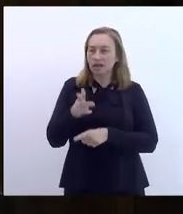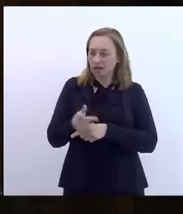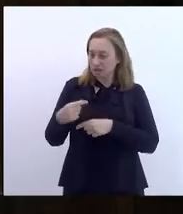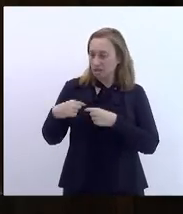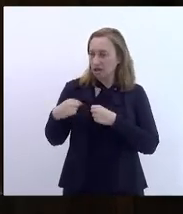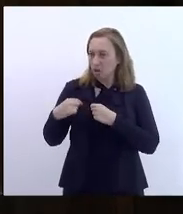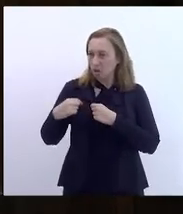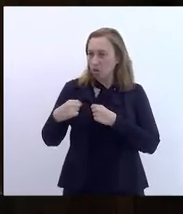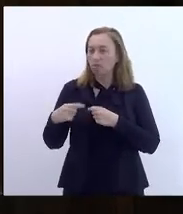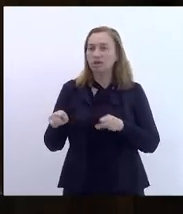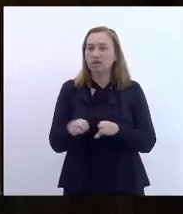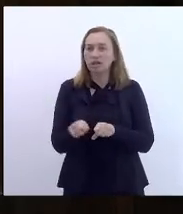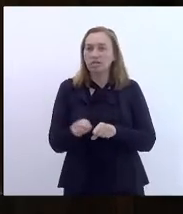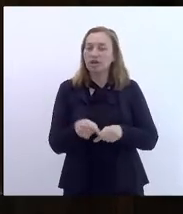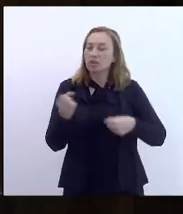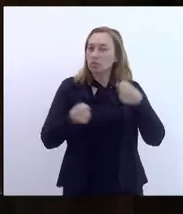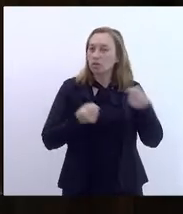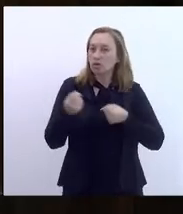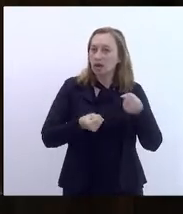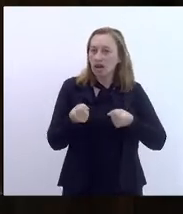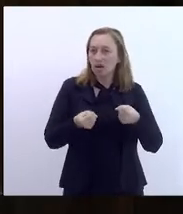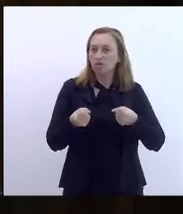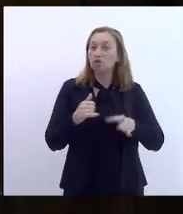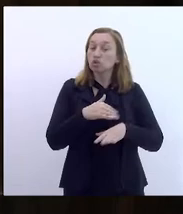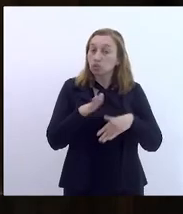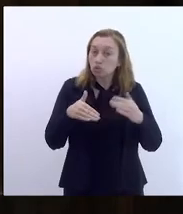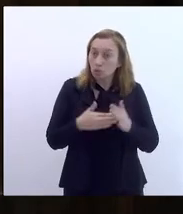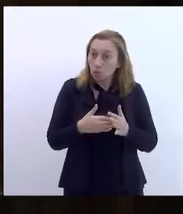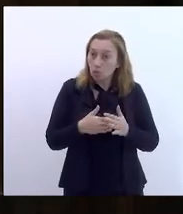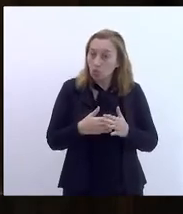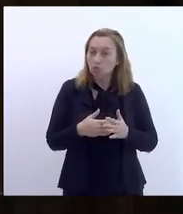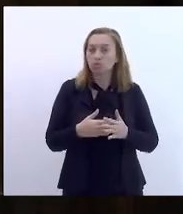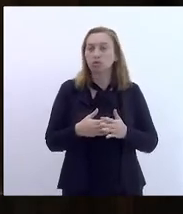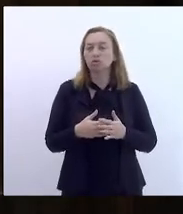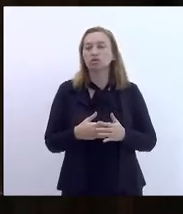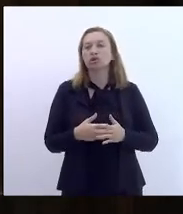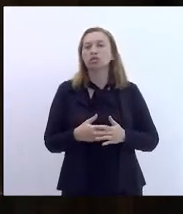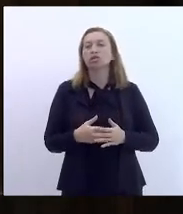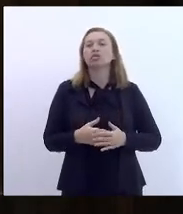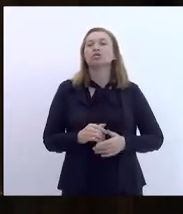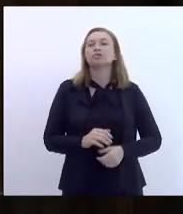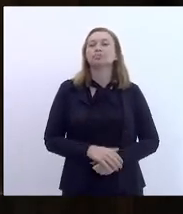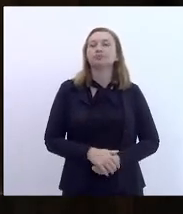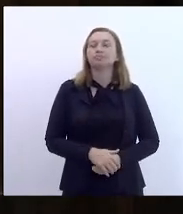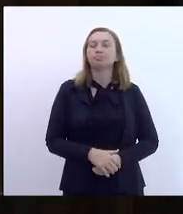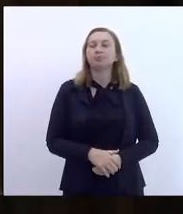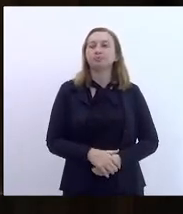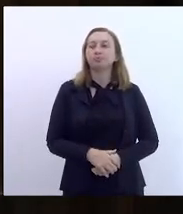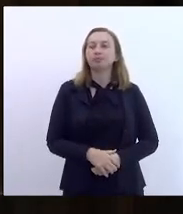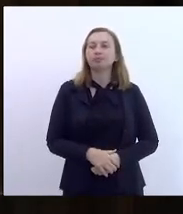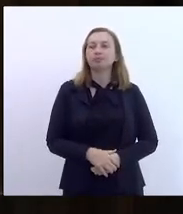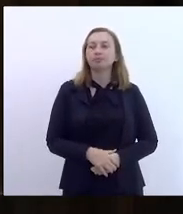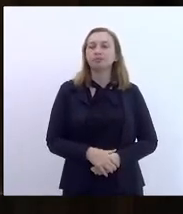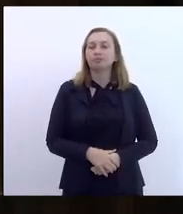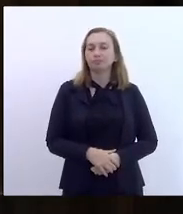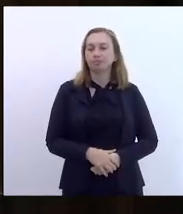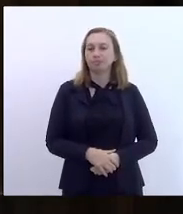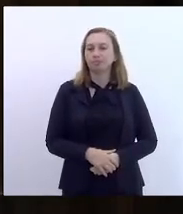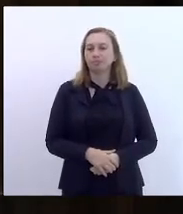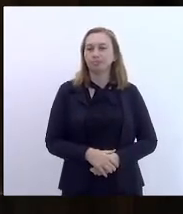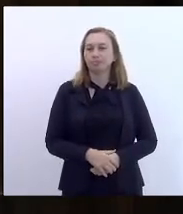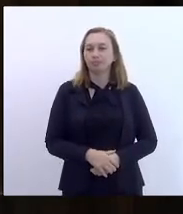exceção que estiverem em circulação e policiamento ostensivo ou operação